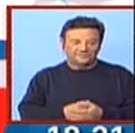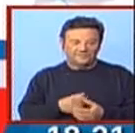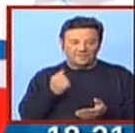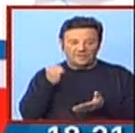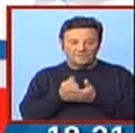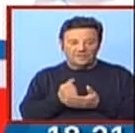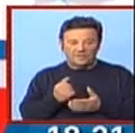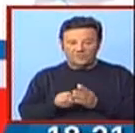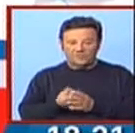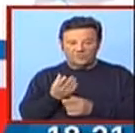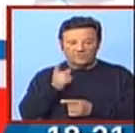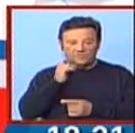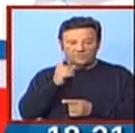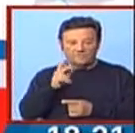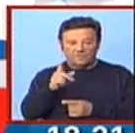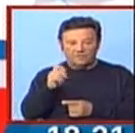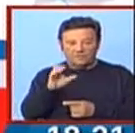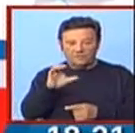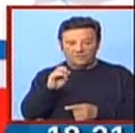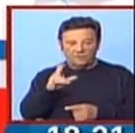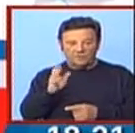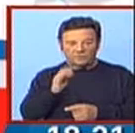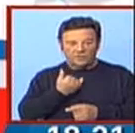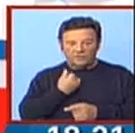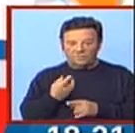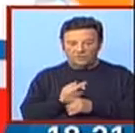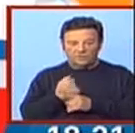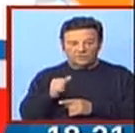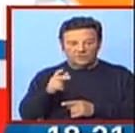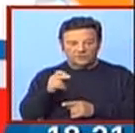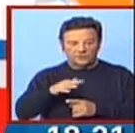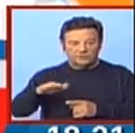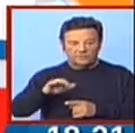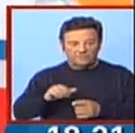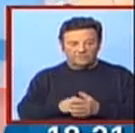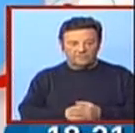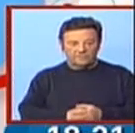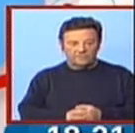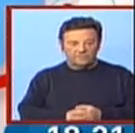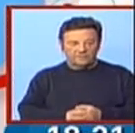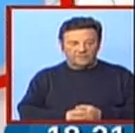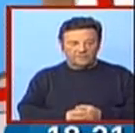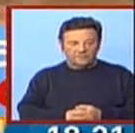marca de origem Val do Coa já identifica produtos da região.